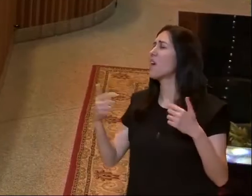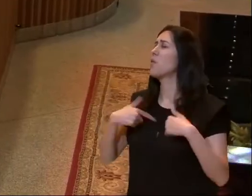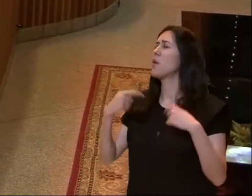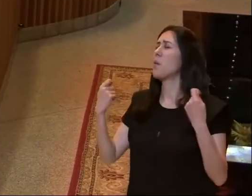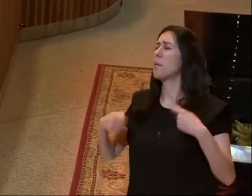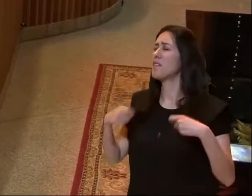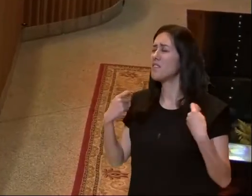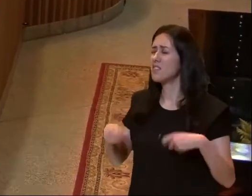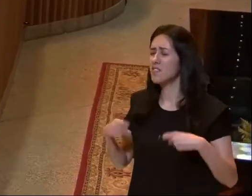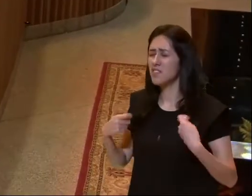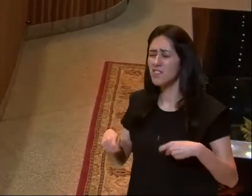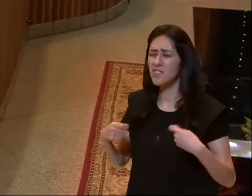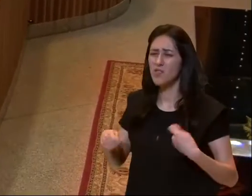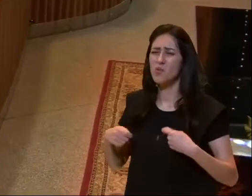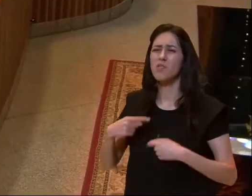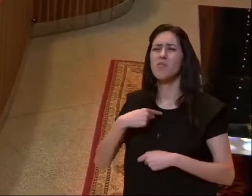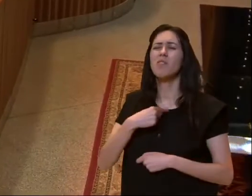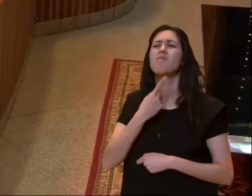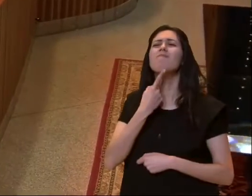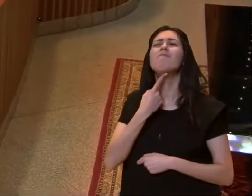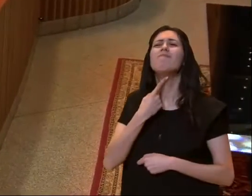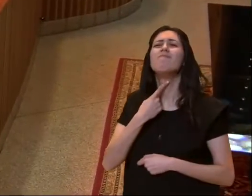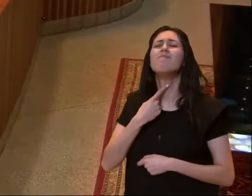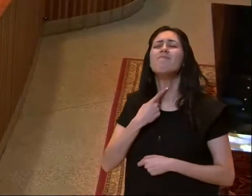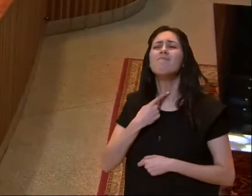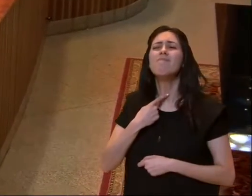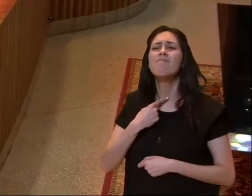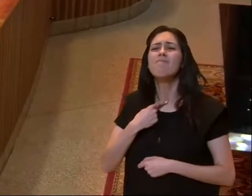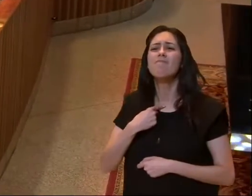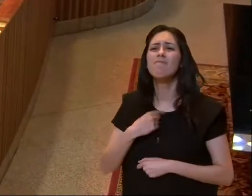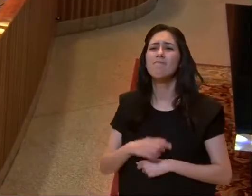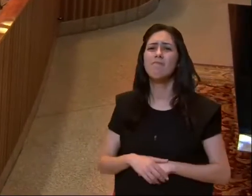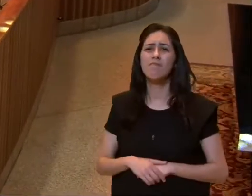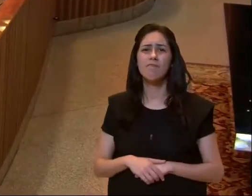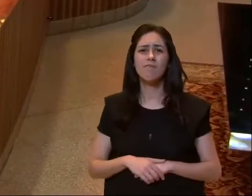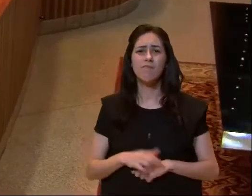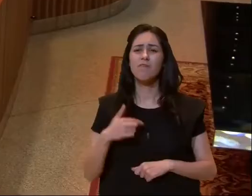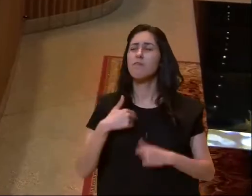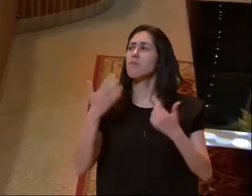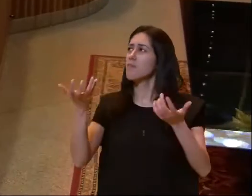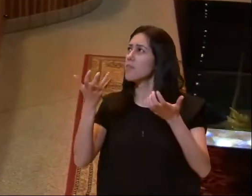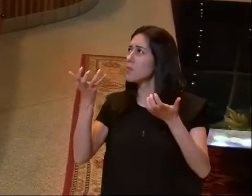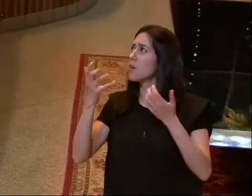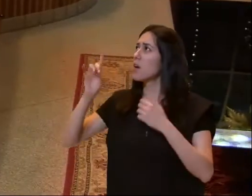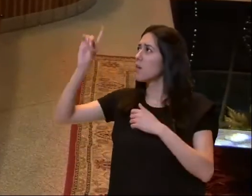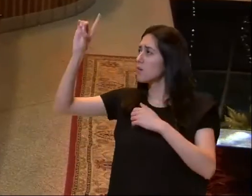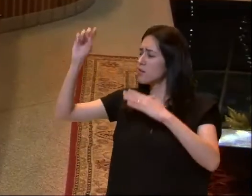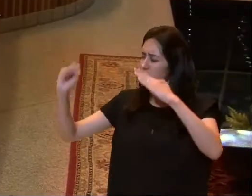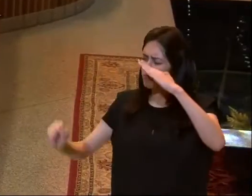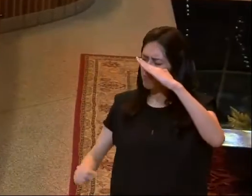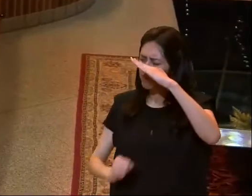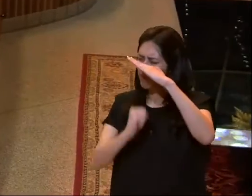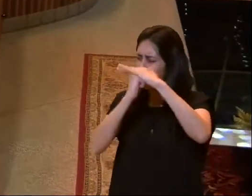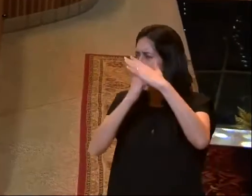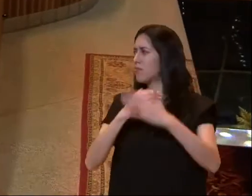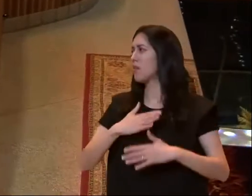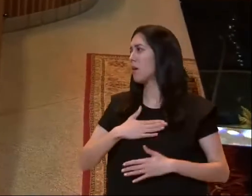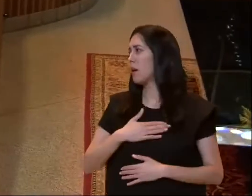preciso, eu desejo esse transbordamento de Deus na minha